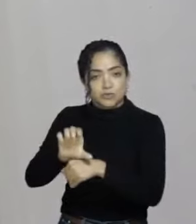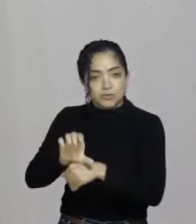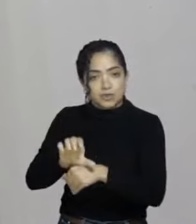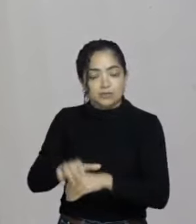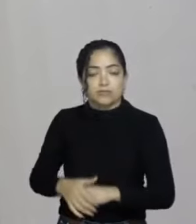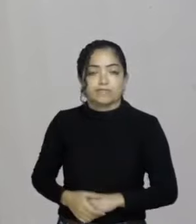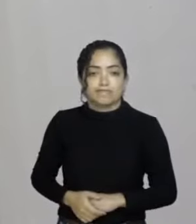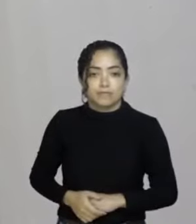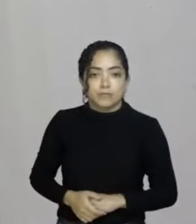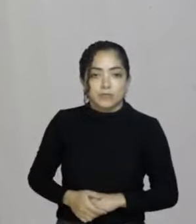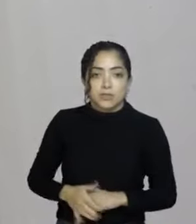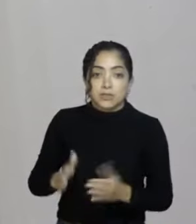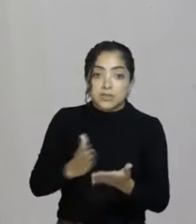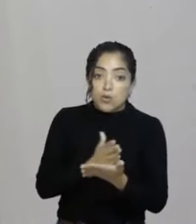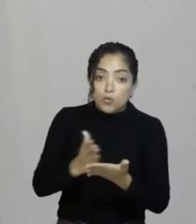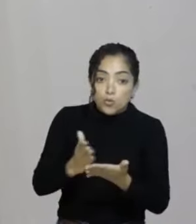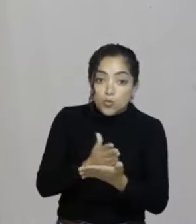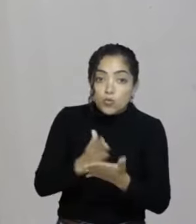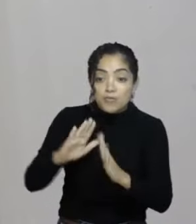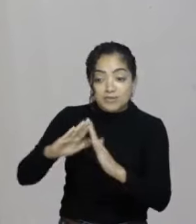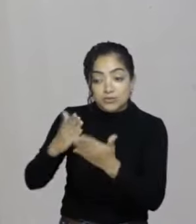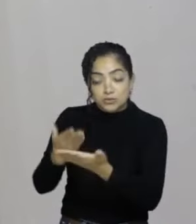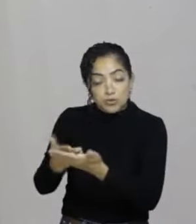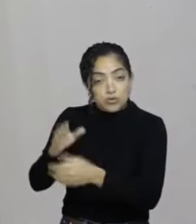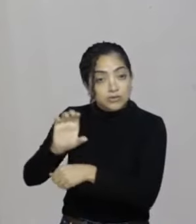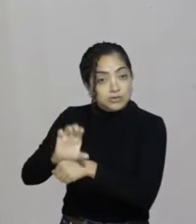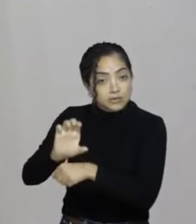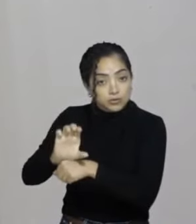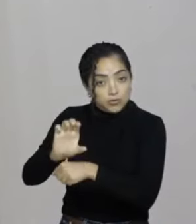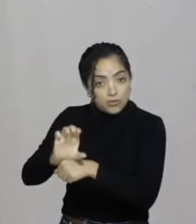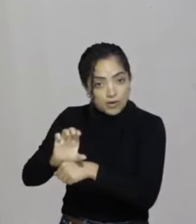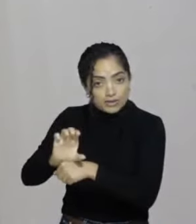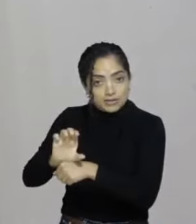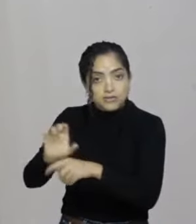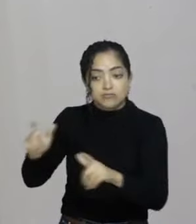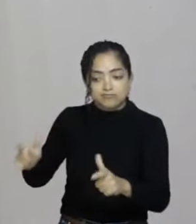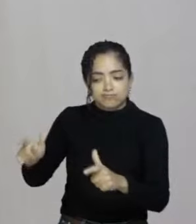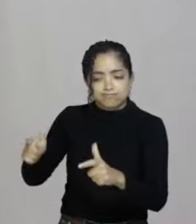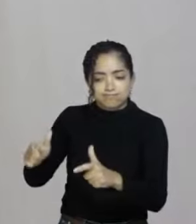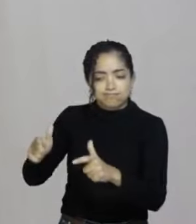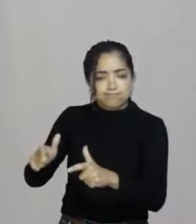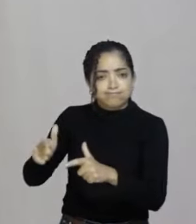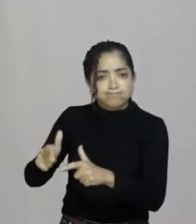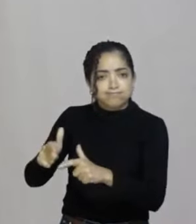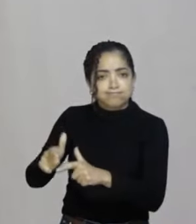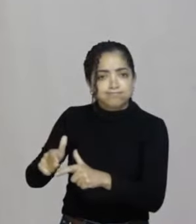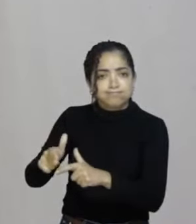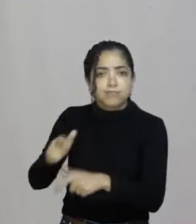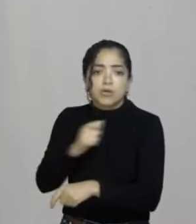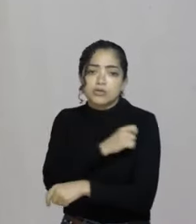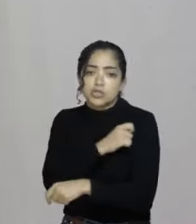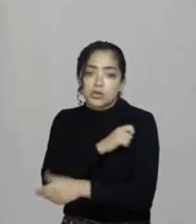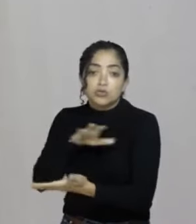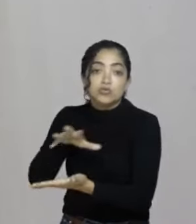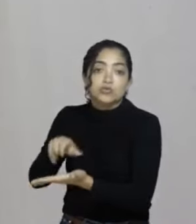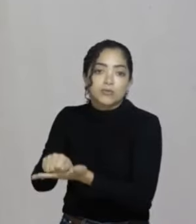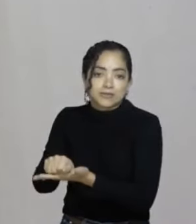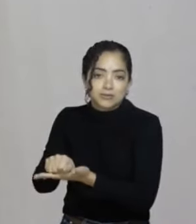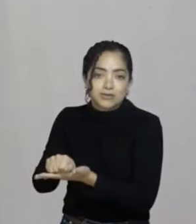em algumas escolas estaduais nós temos diminuição significativa de alunos matriculados